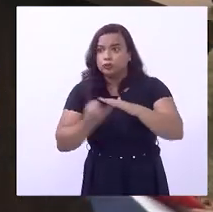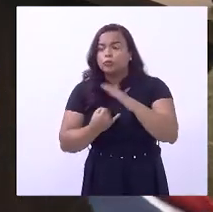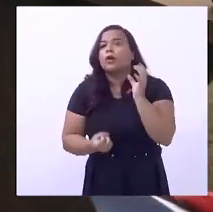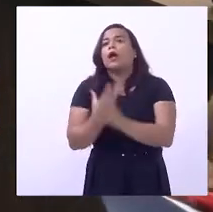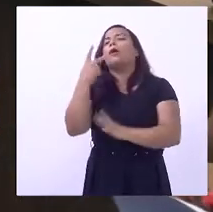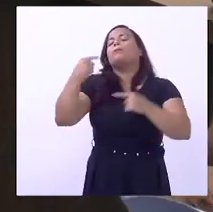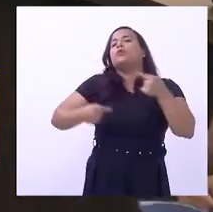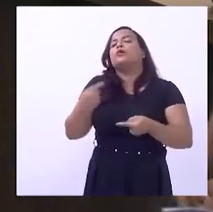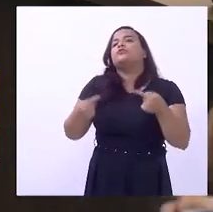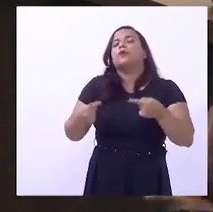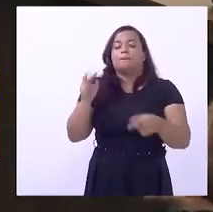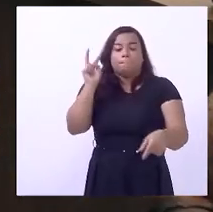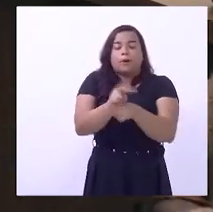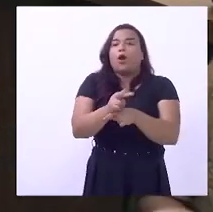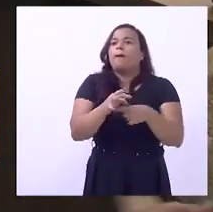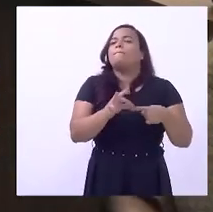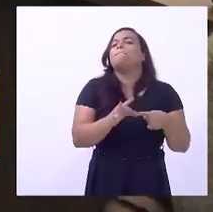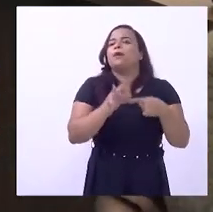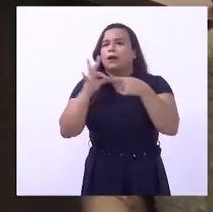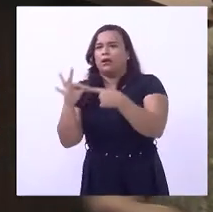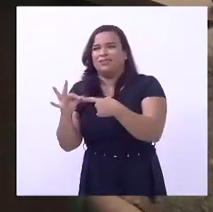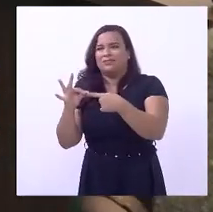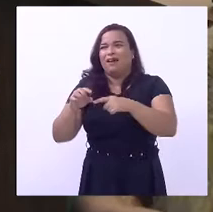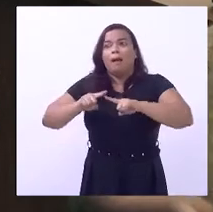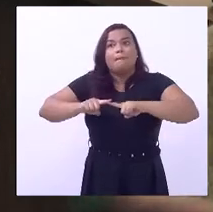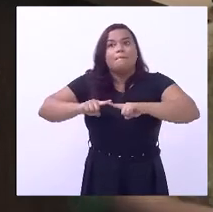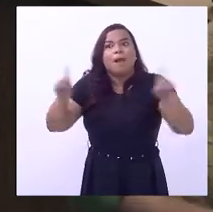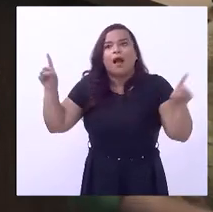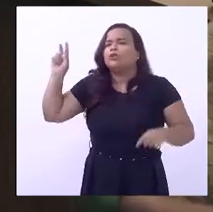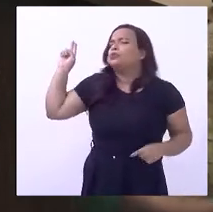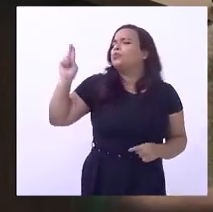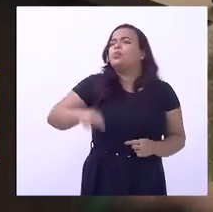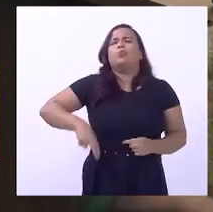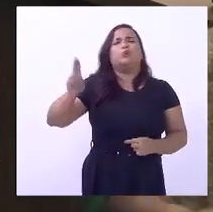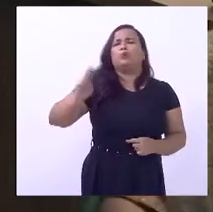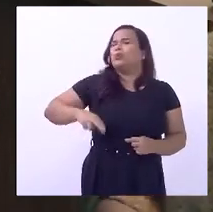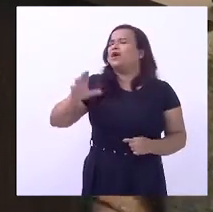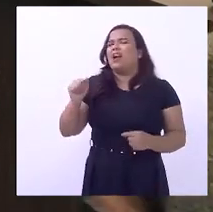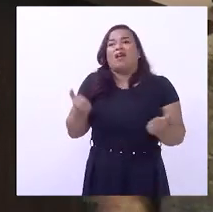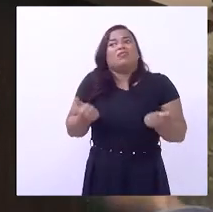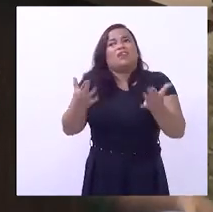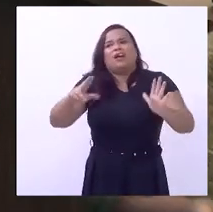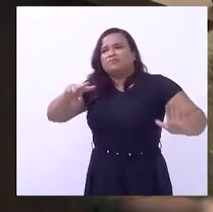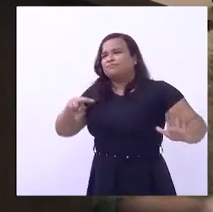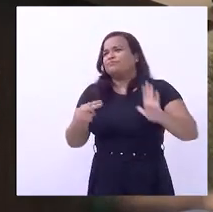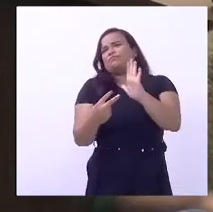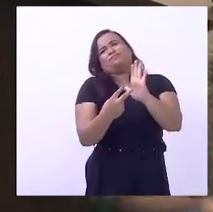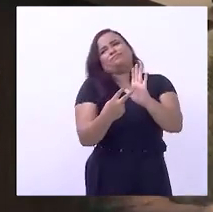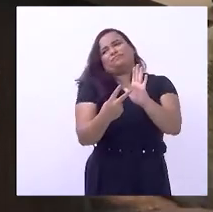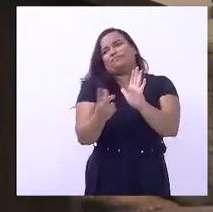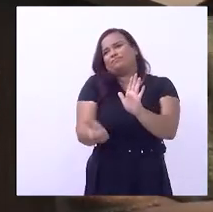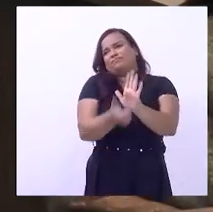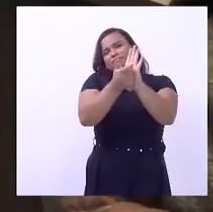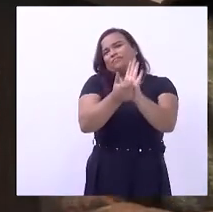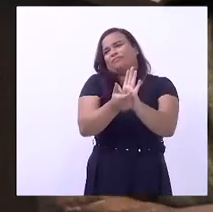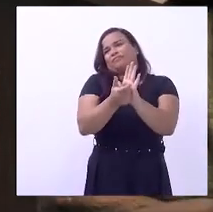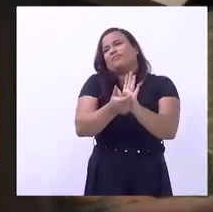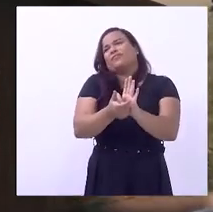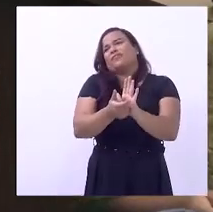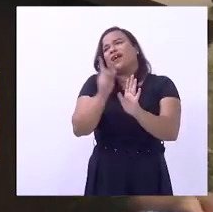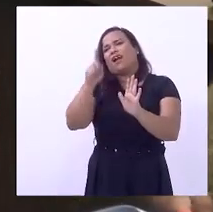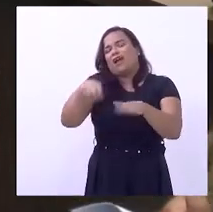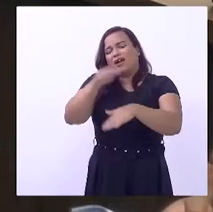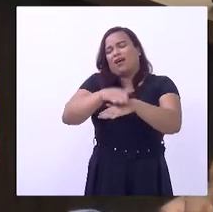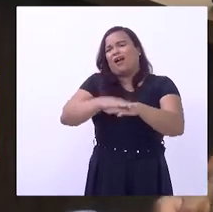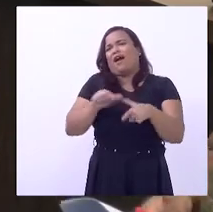proteção à periferia, mas jamais reconhecer ou afirmar num gesto unicamente político que o